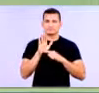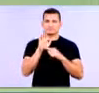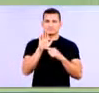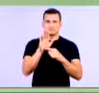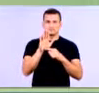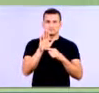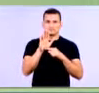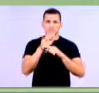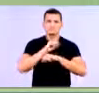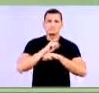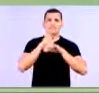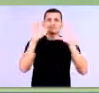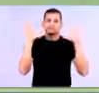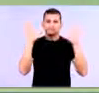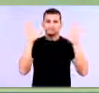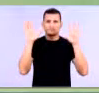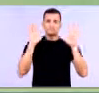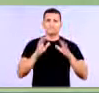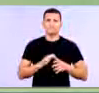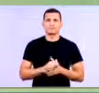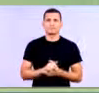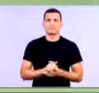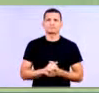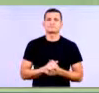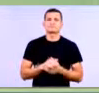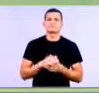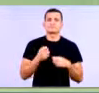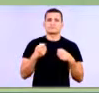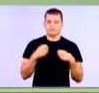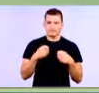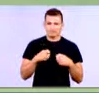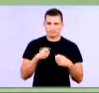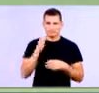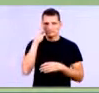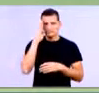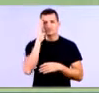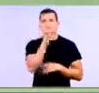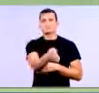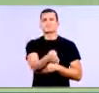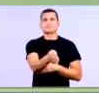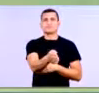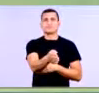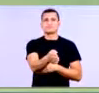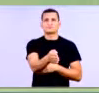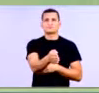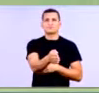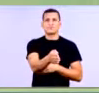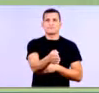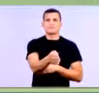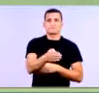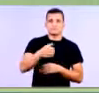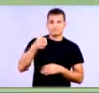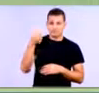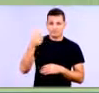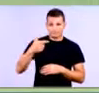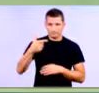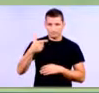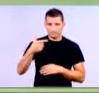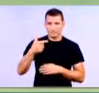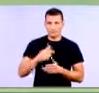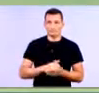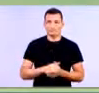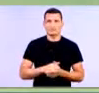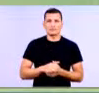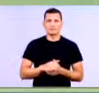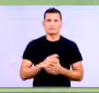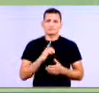forma clara. Então, ele tem que ser direto, certo? Segundo, ter um